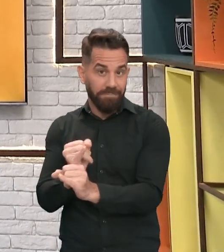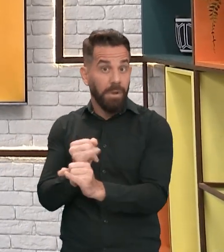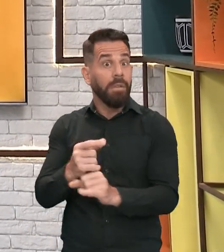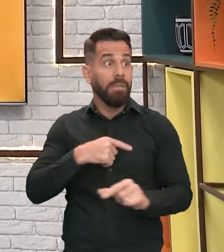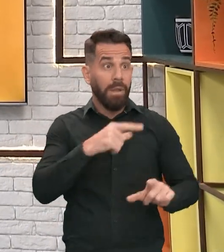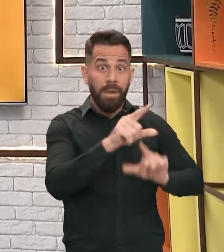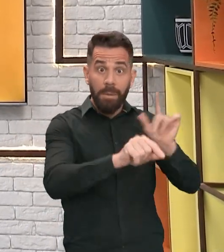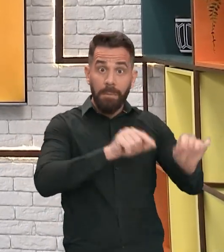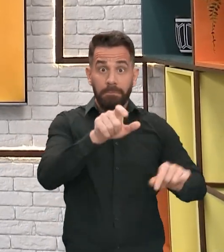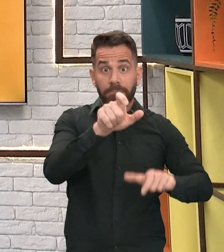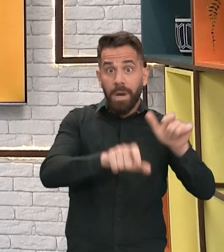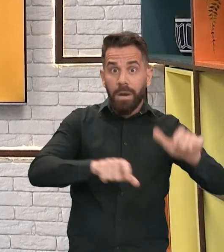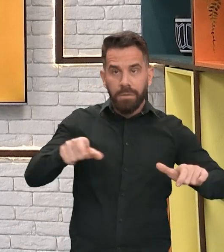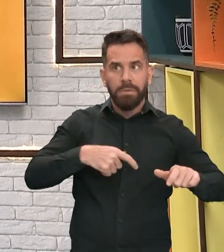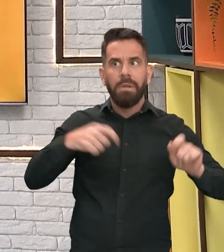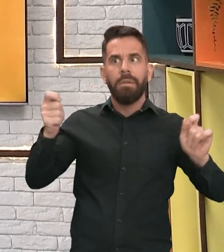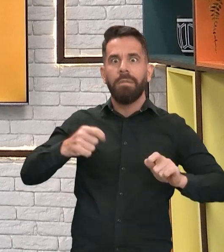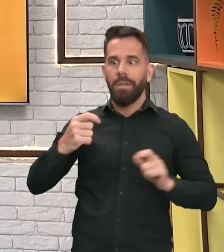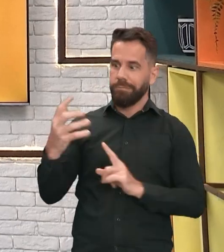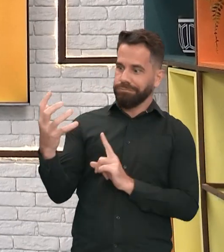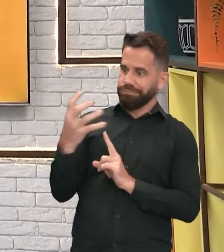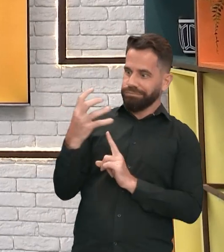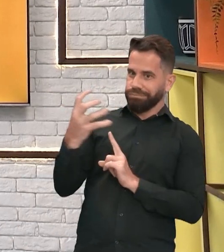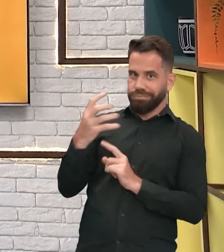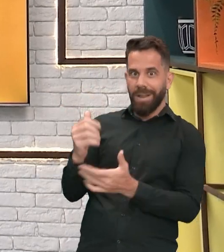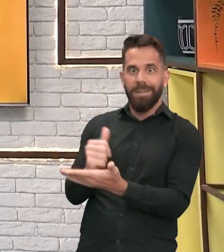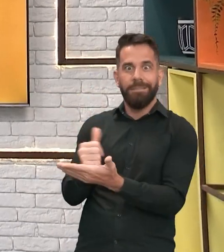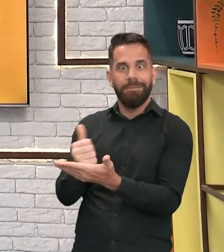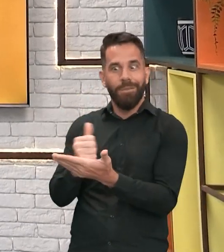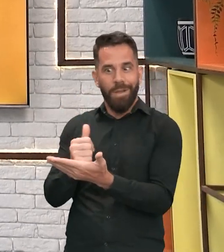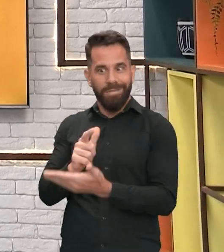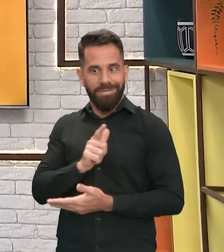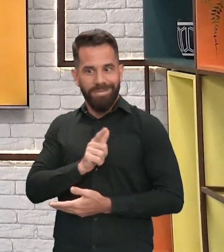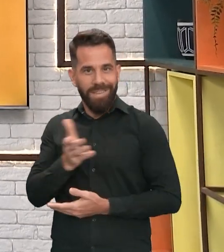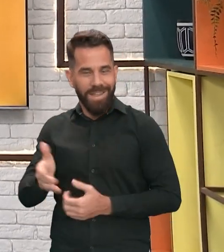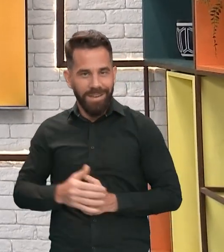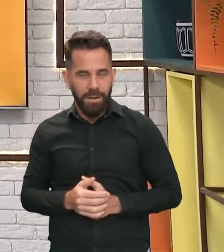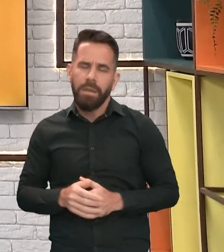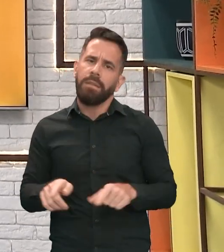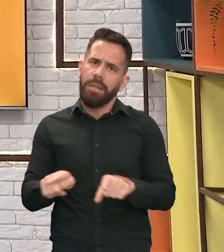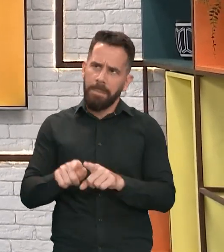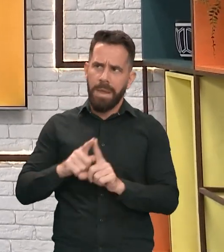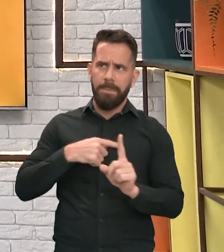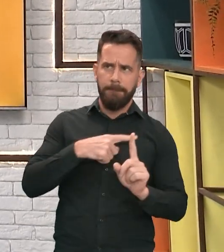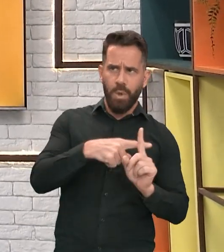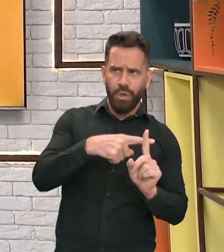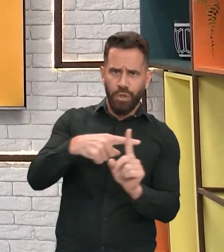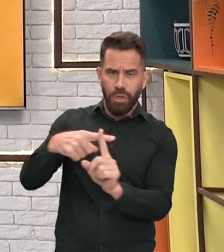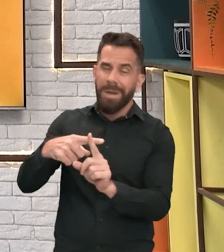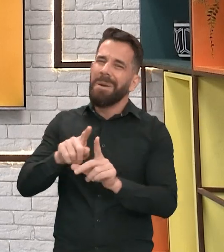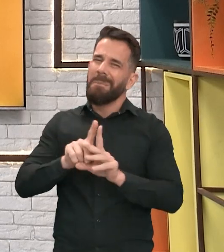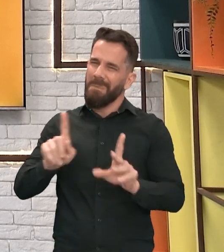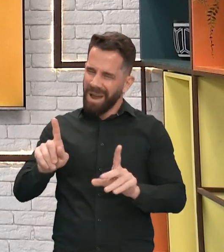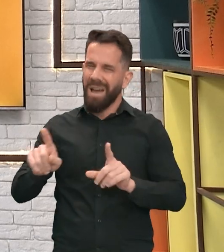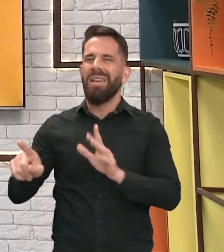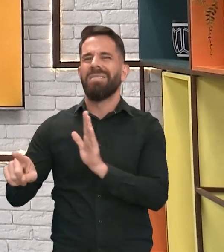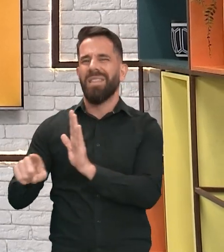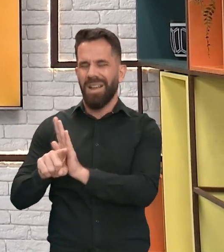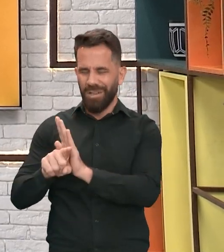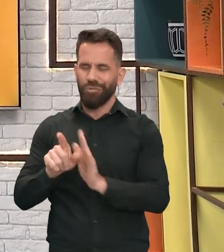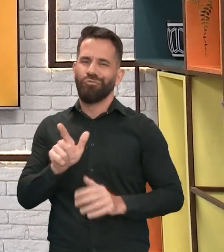mesmo as profissões por influência de alguns jogos. Mas do mesmo jeito que existem pontos positivos, há pontos negativos